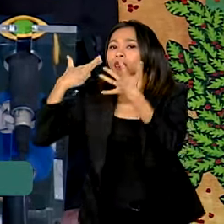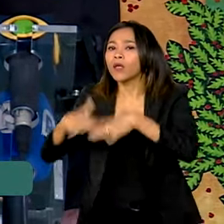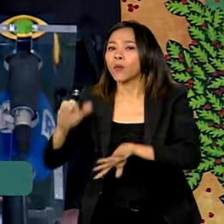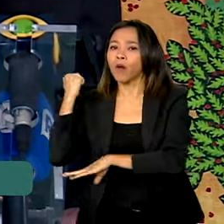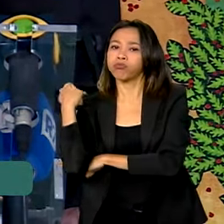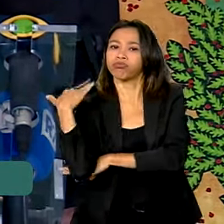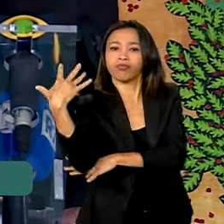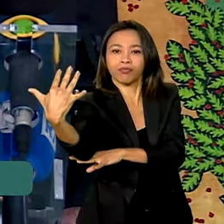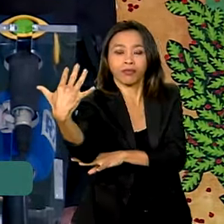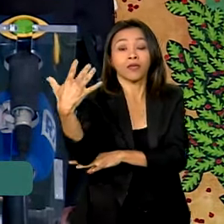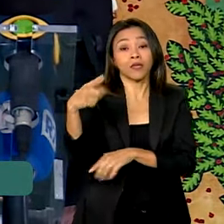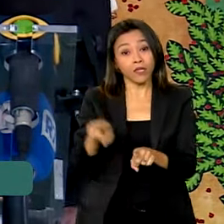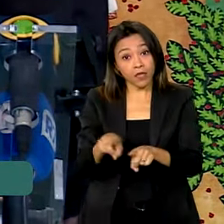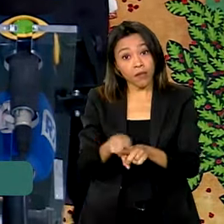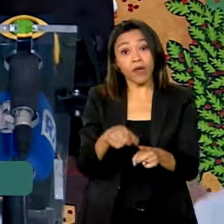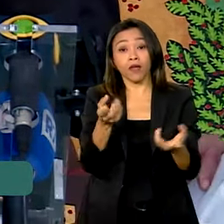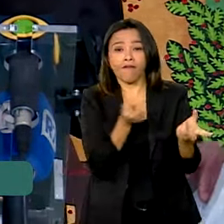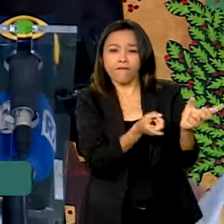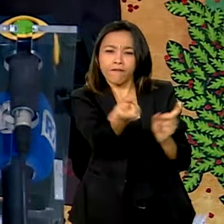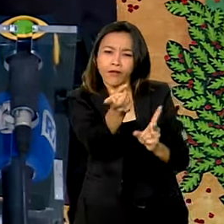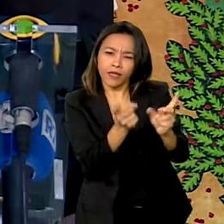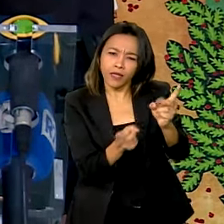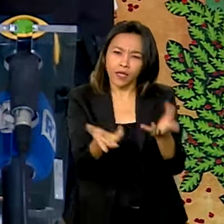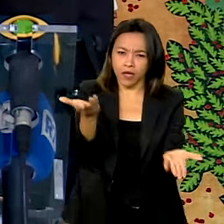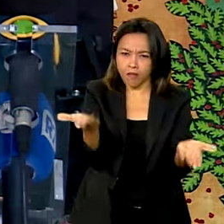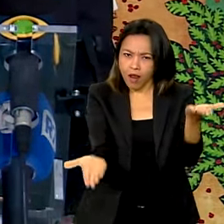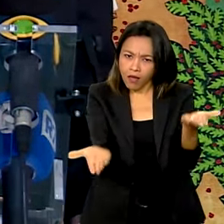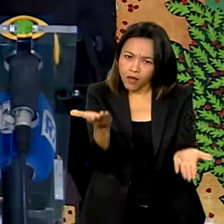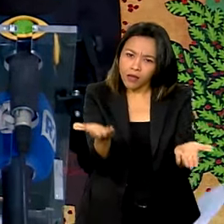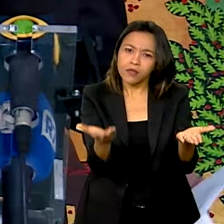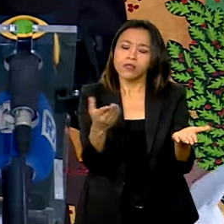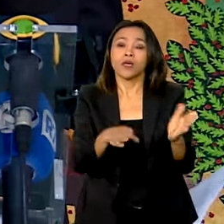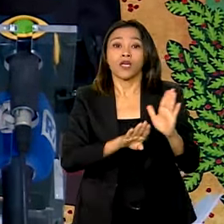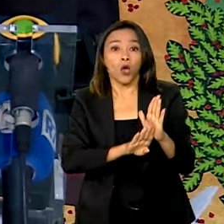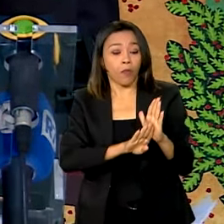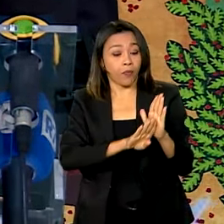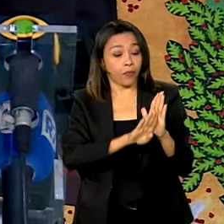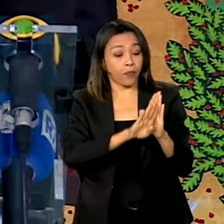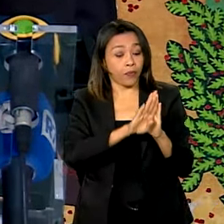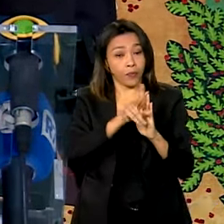economicamente, exportação, balança comercial, fazendo o PIB aí crescer e investindo, né?